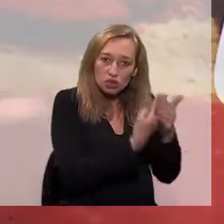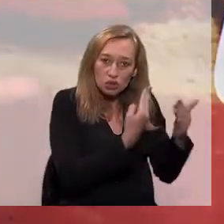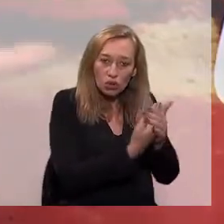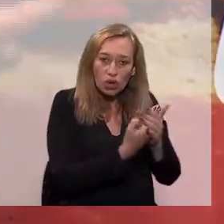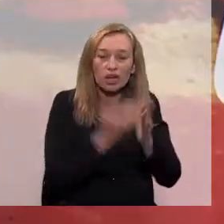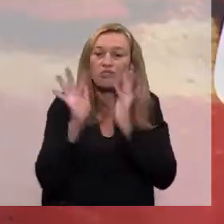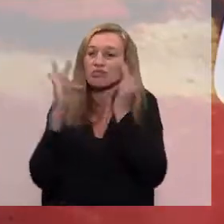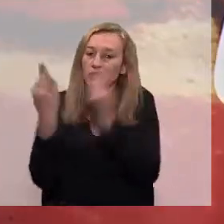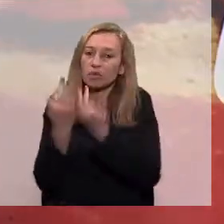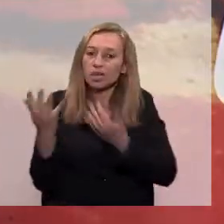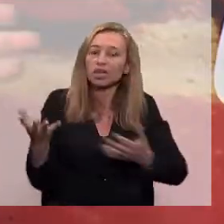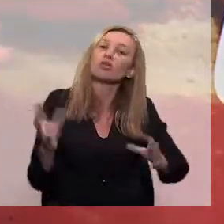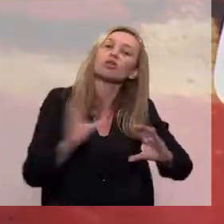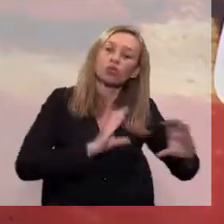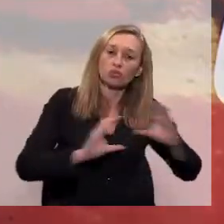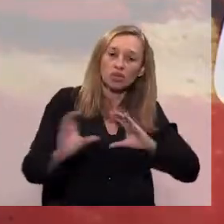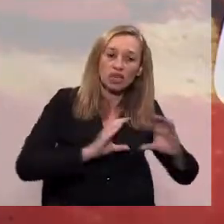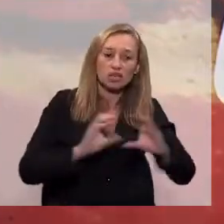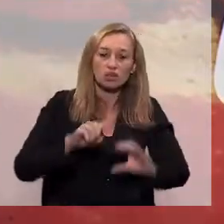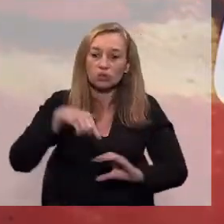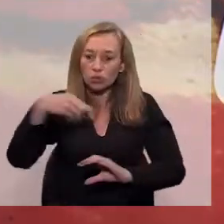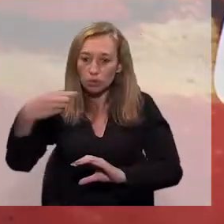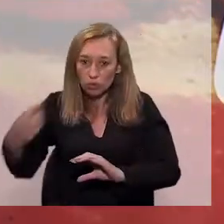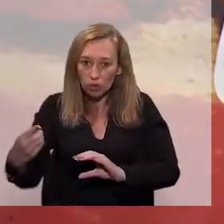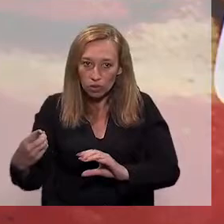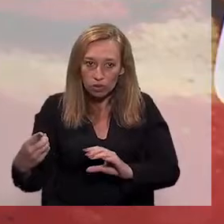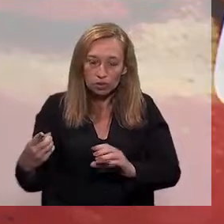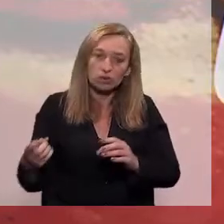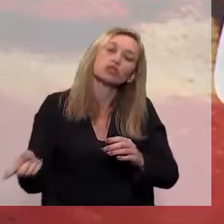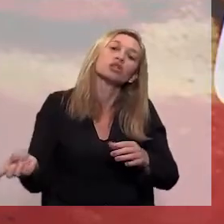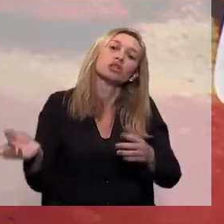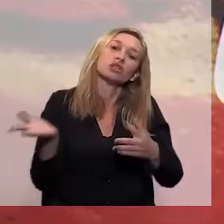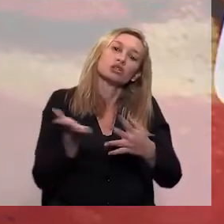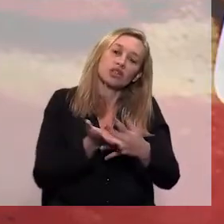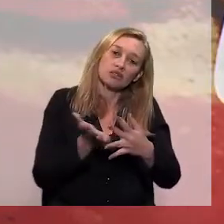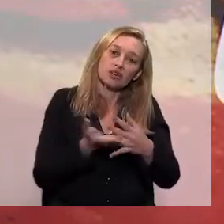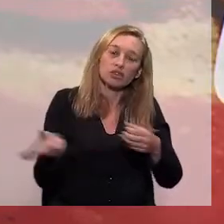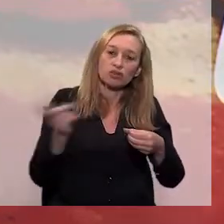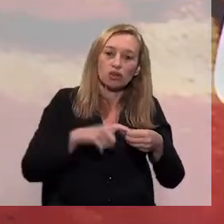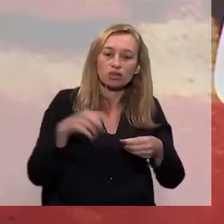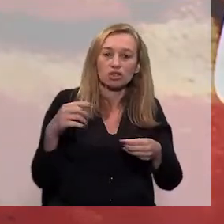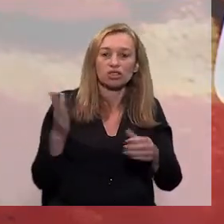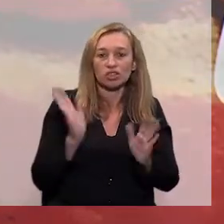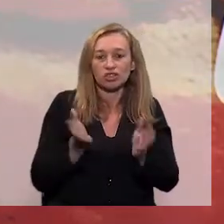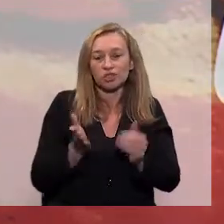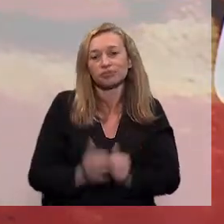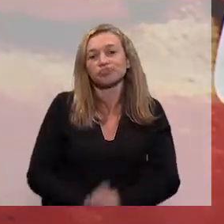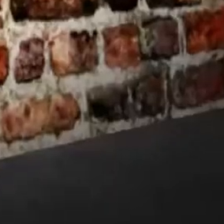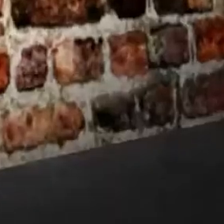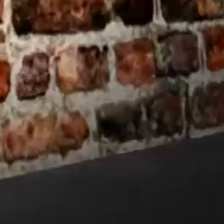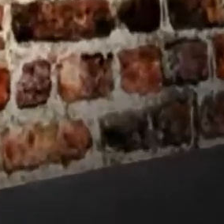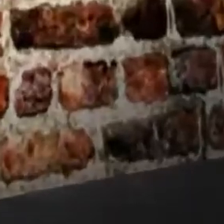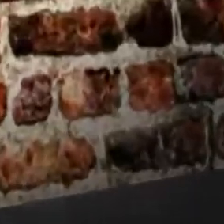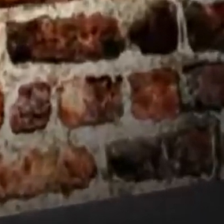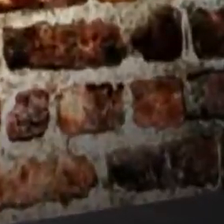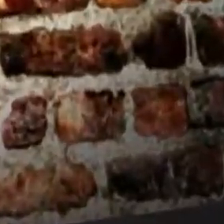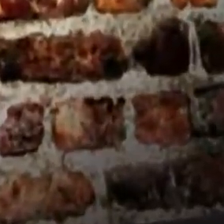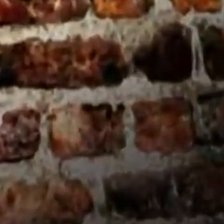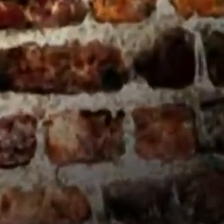família. A gente vai falar sobre isso no próximo bloco, que a gente vai para o intervalo bem rapidinho. Não sai daí não, a gente volta já já.